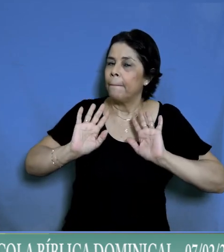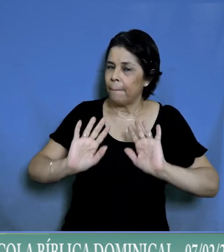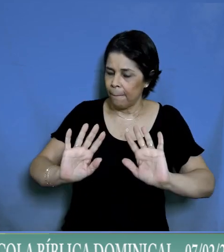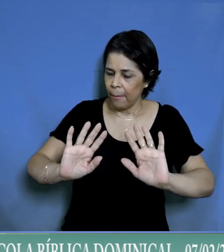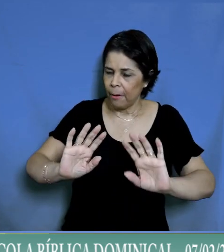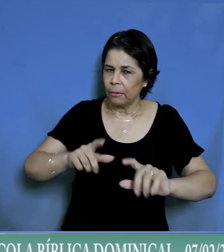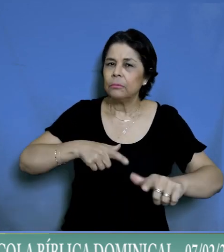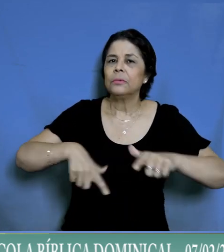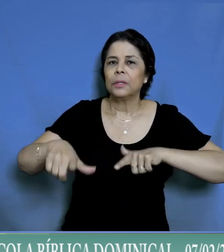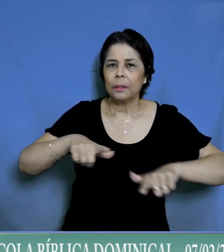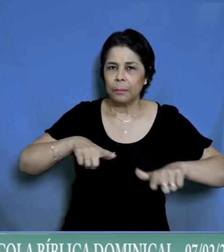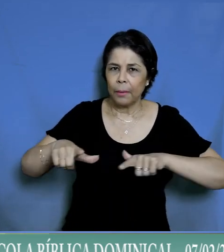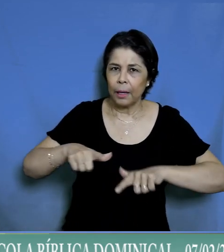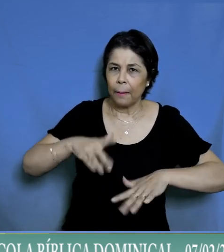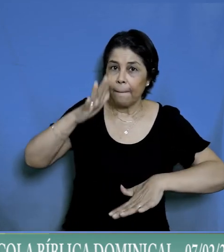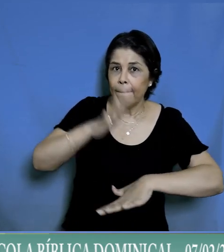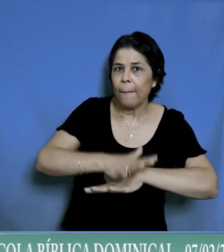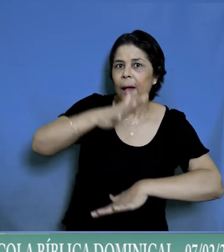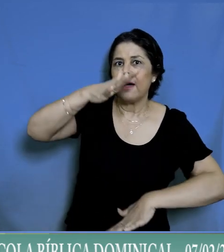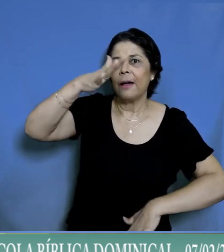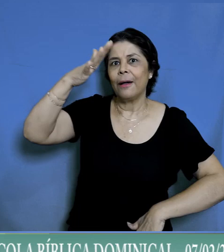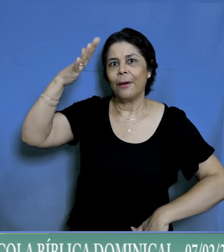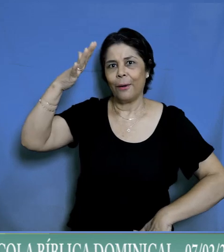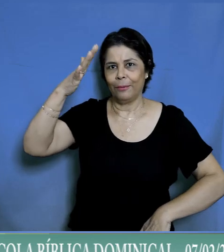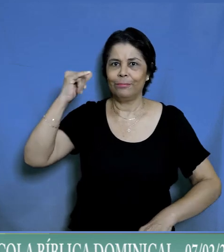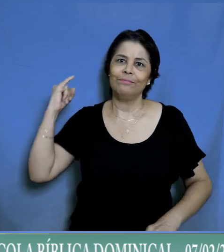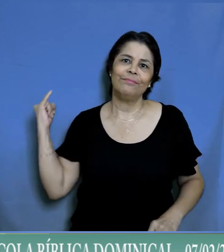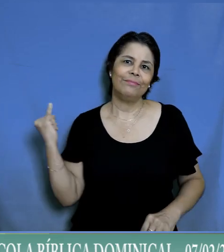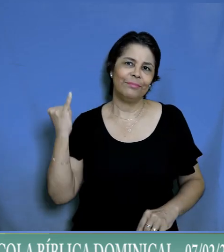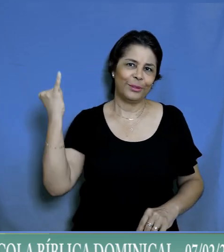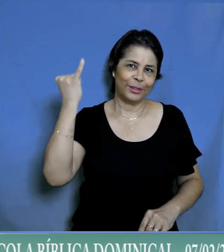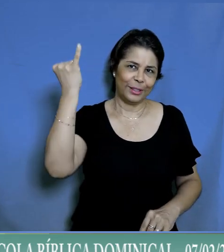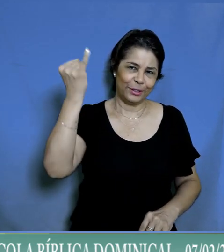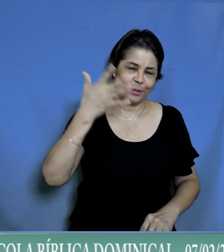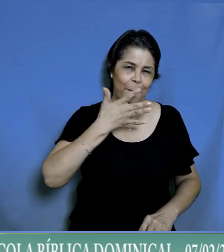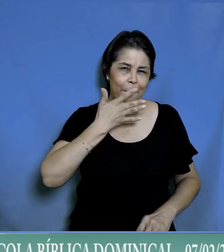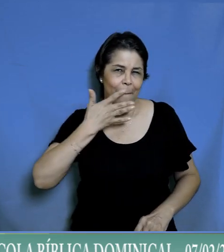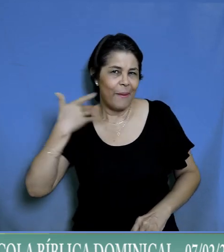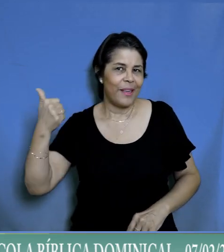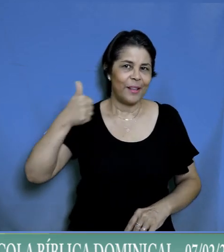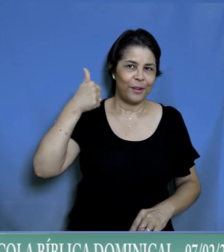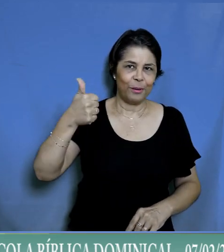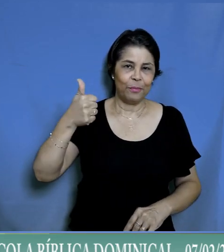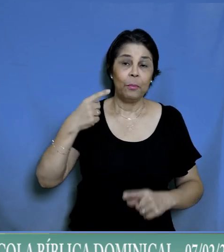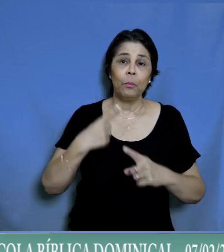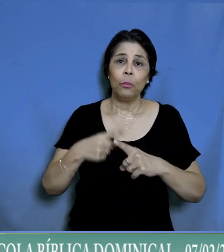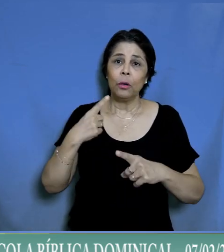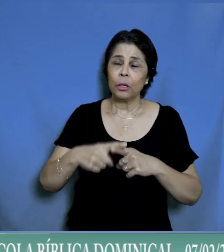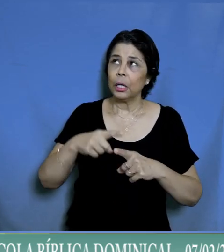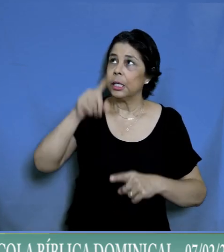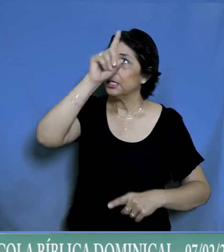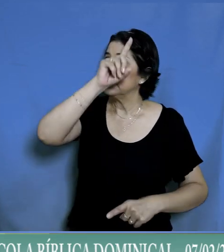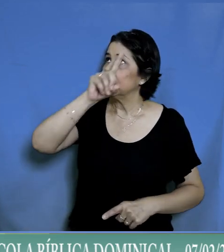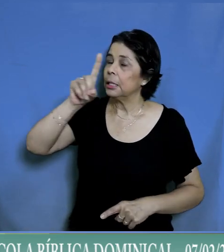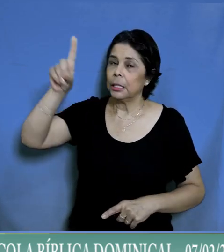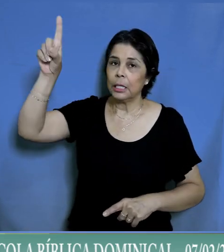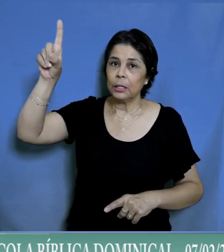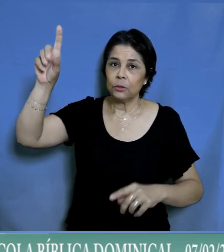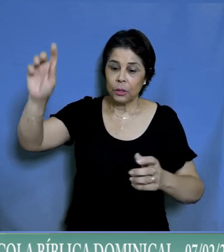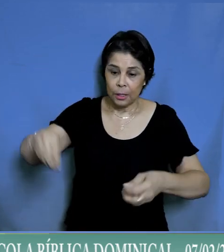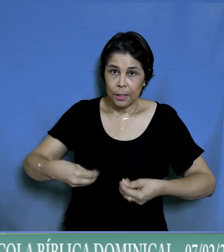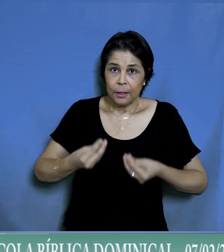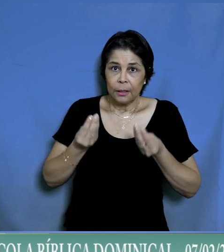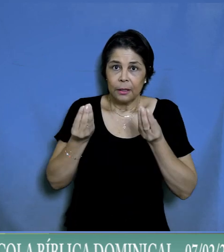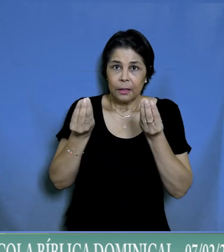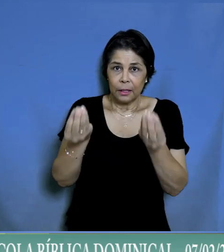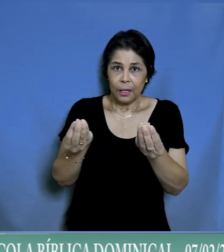E Eva também, óbvio, dentro do jardim do Éden. O trabalho para Deus sempre foi uma bênção, sempre